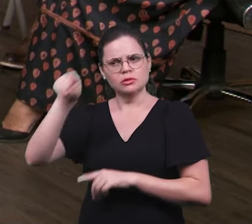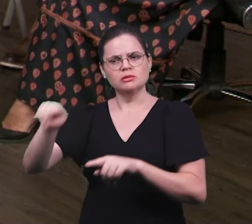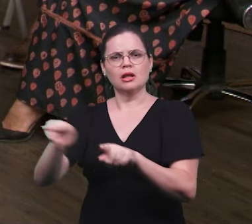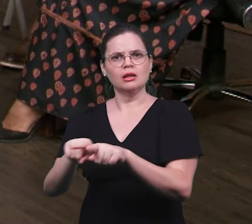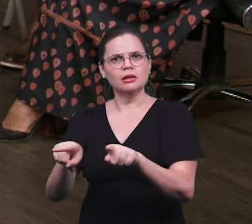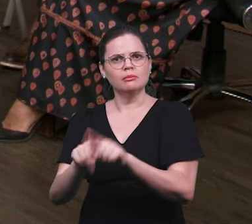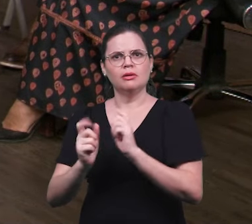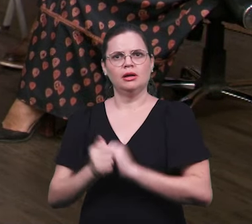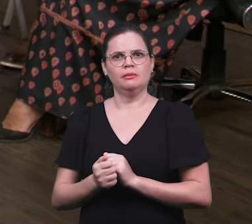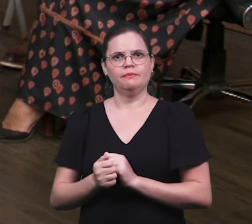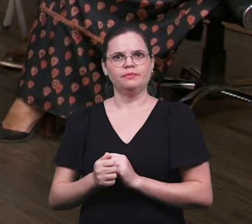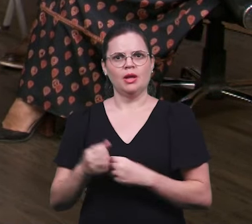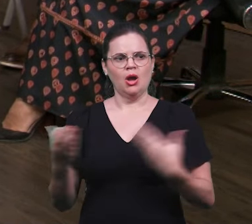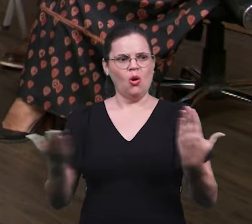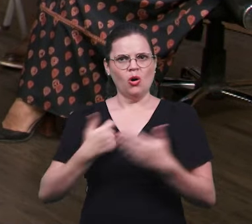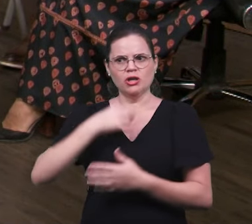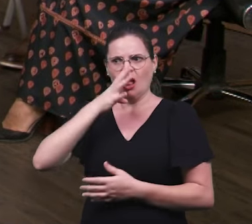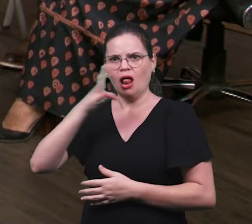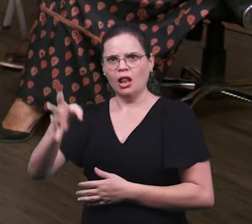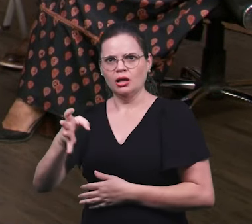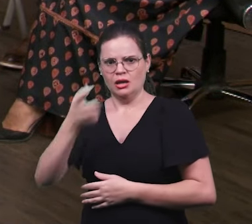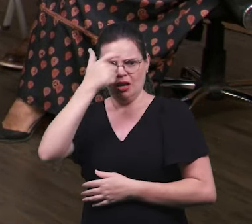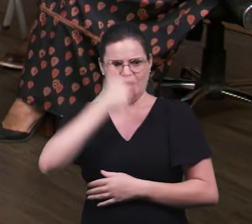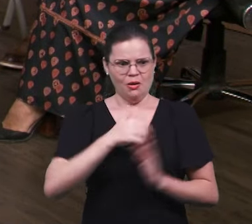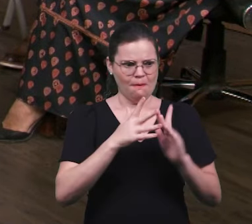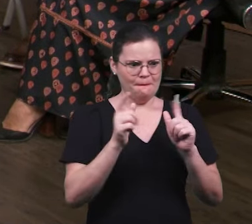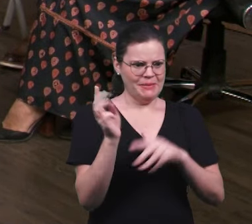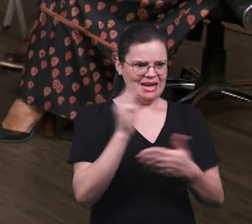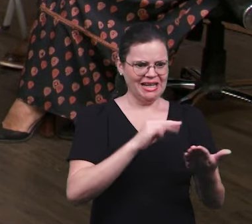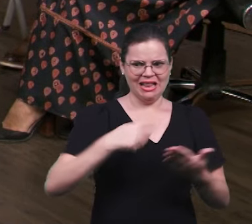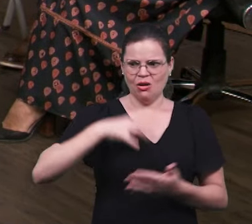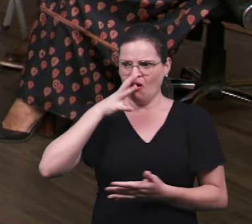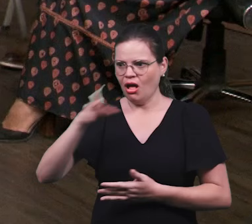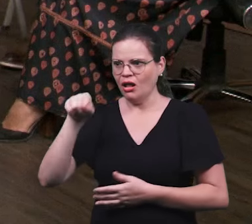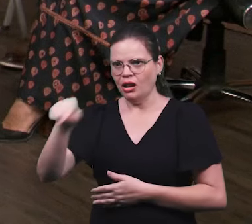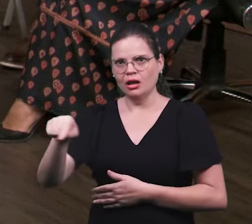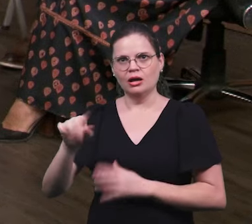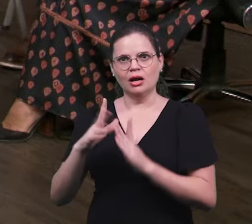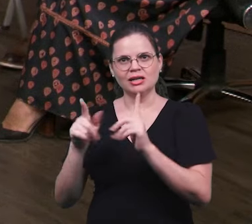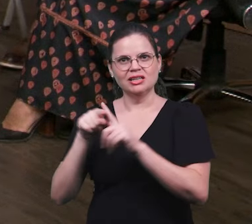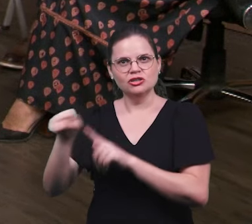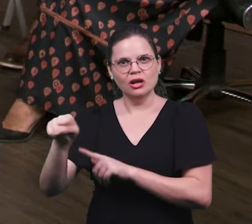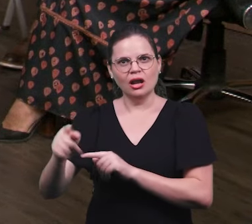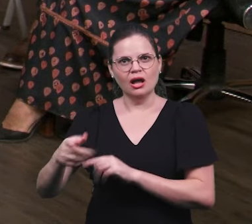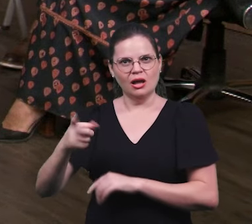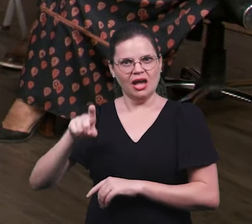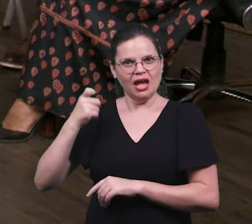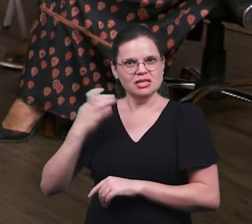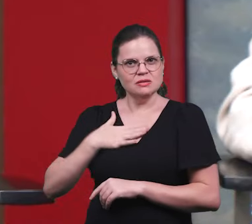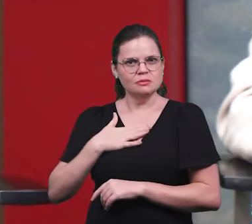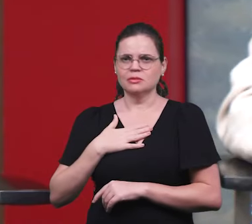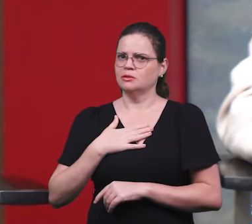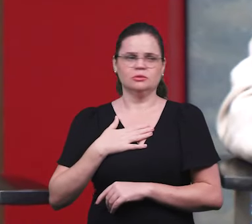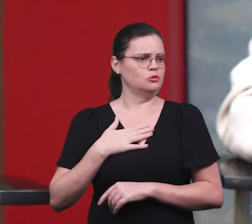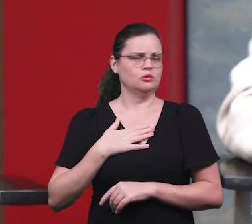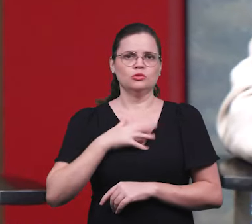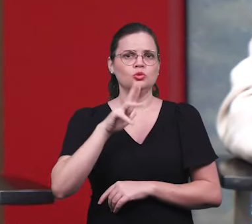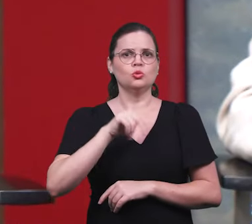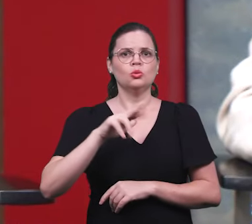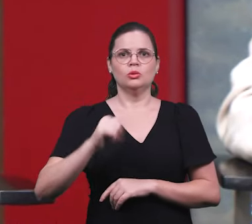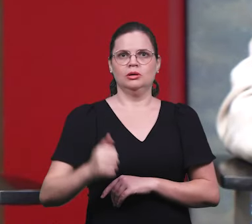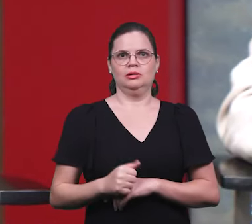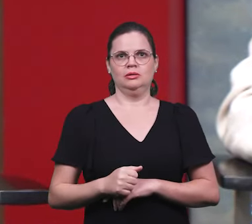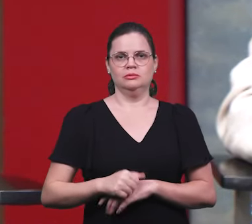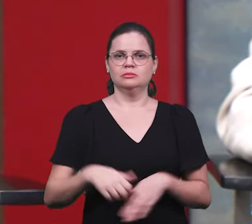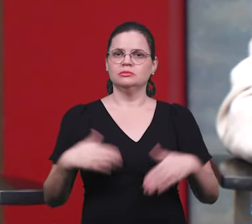mais. E eu sou incapaz hoje, por eu ser maranata, de agredir aquela instituição. Então, uma coisa,